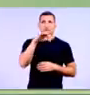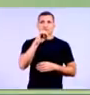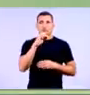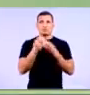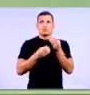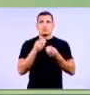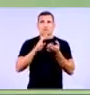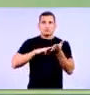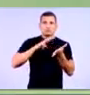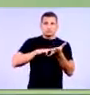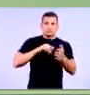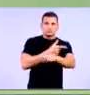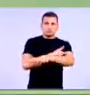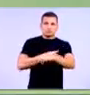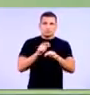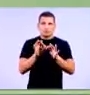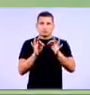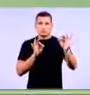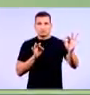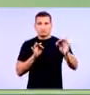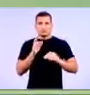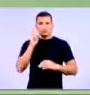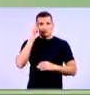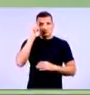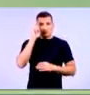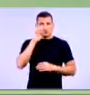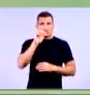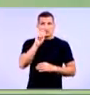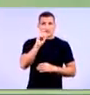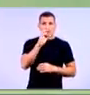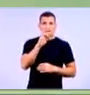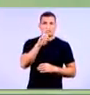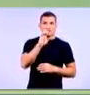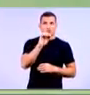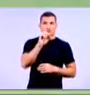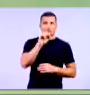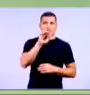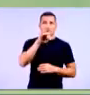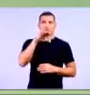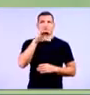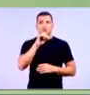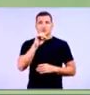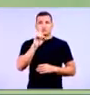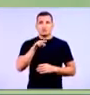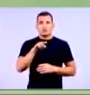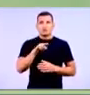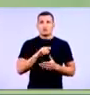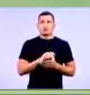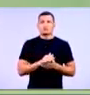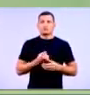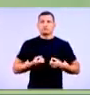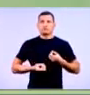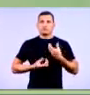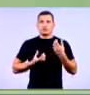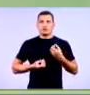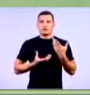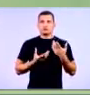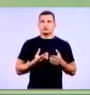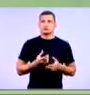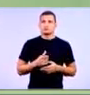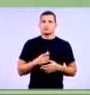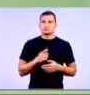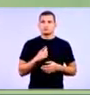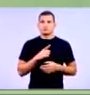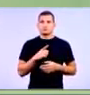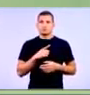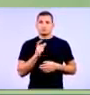à distância. Para relembrar, acróstico é um gênero de composição, geralmente poética, que consiste em formar